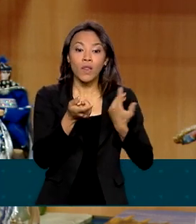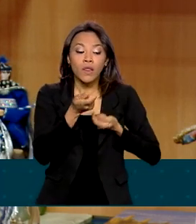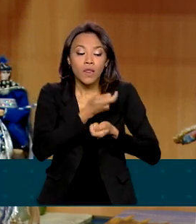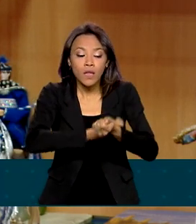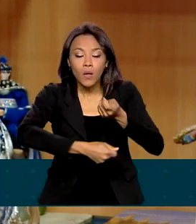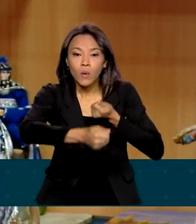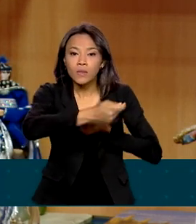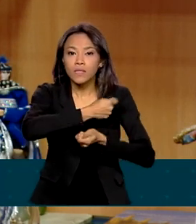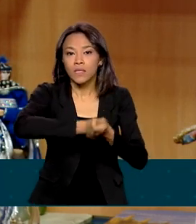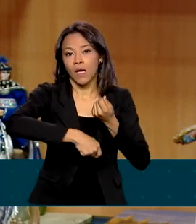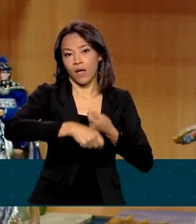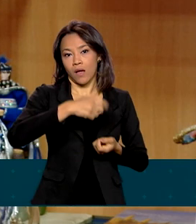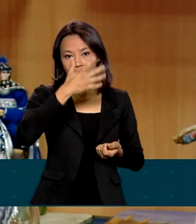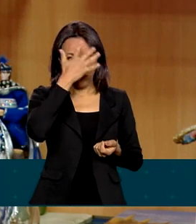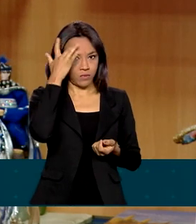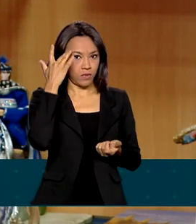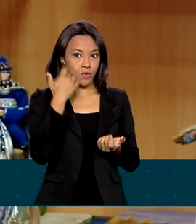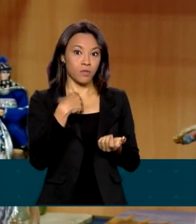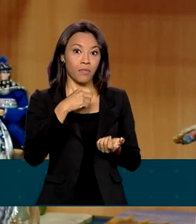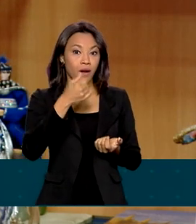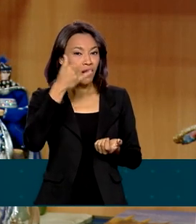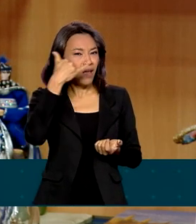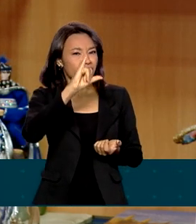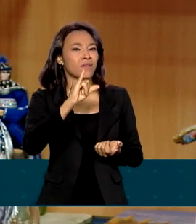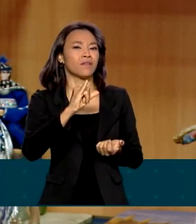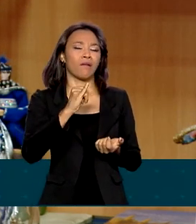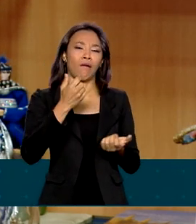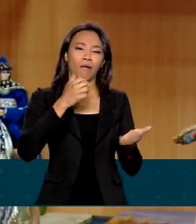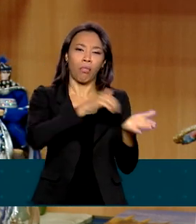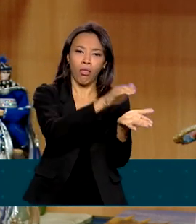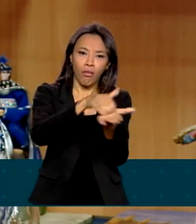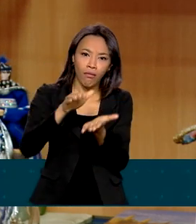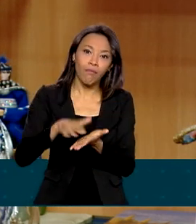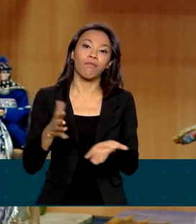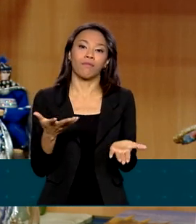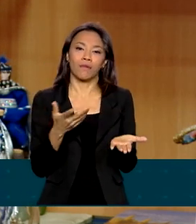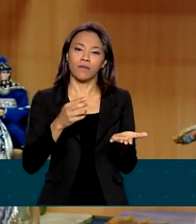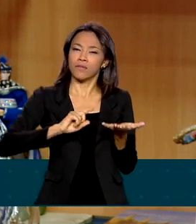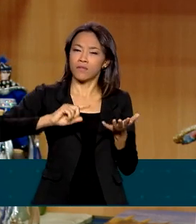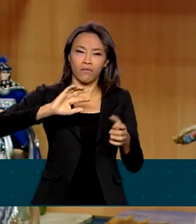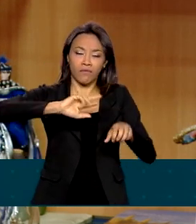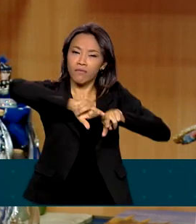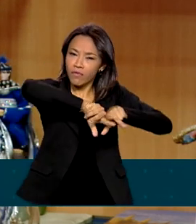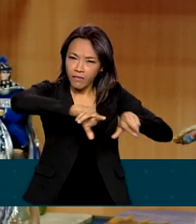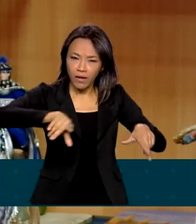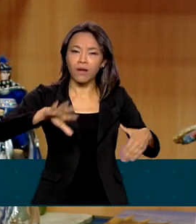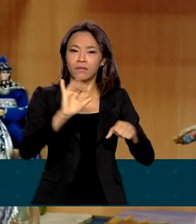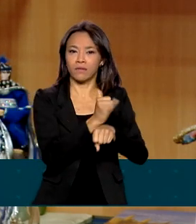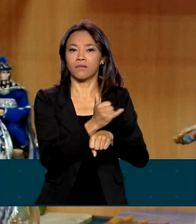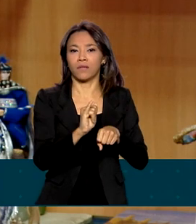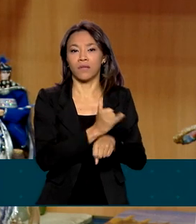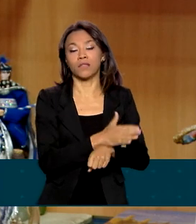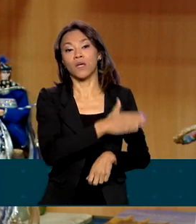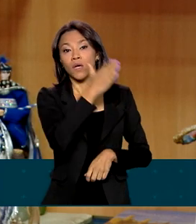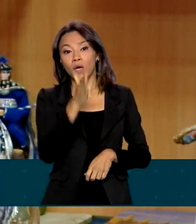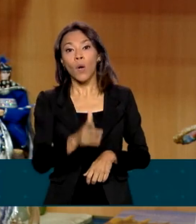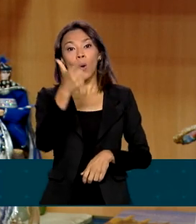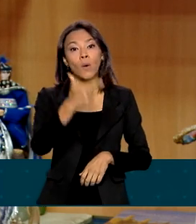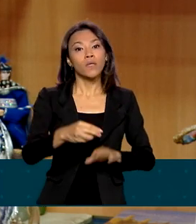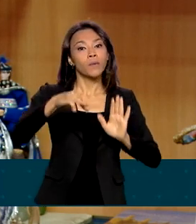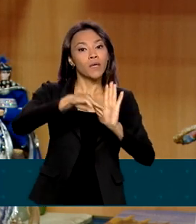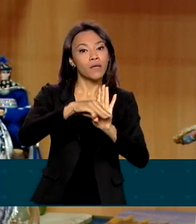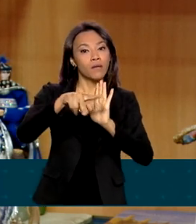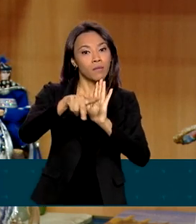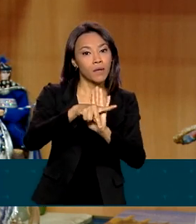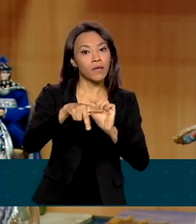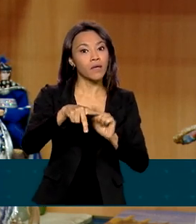funcionários para diminuição da carga de trabalho enfim de várias maneiras a gente teve também ou a mp do fungetur